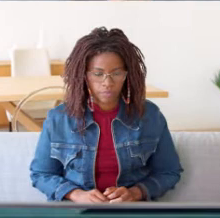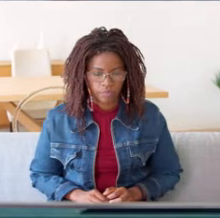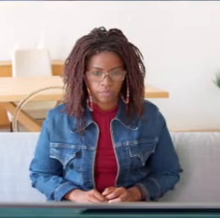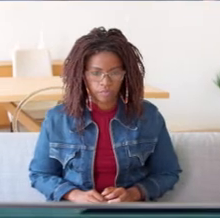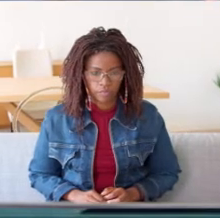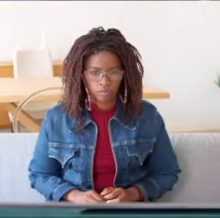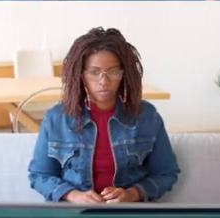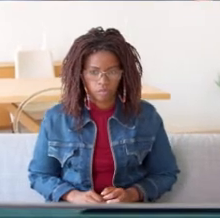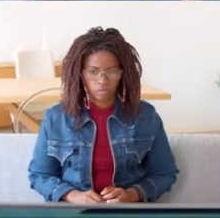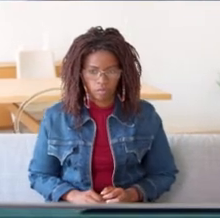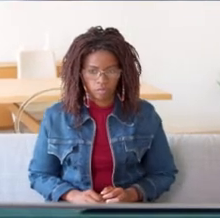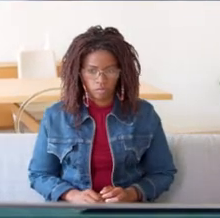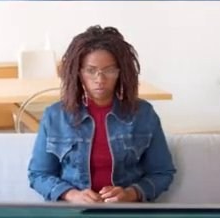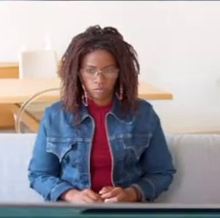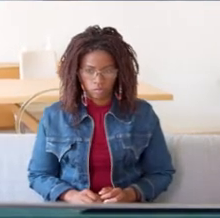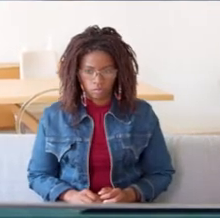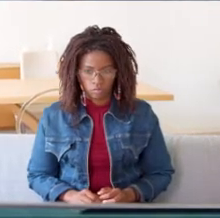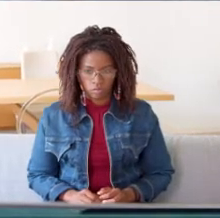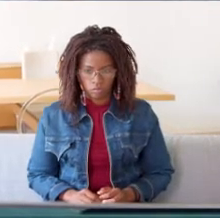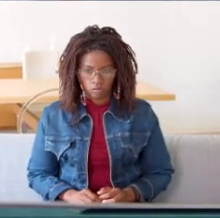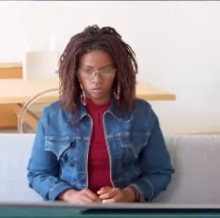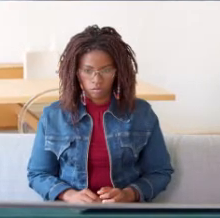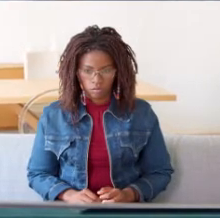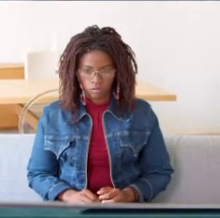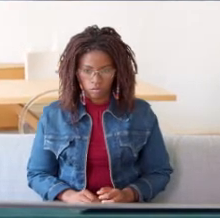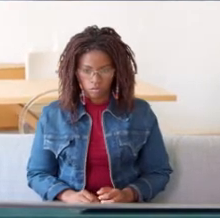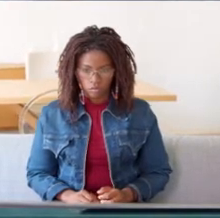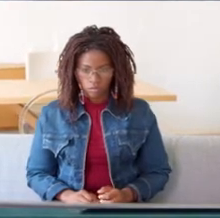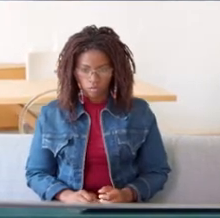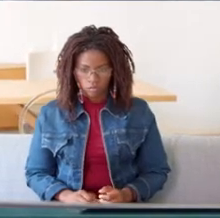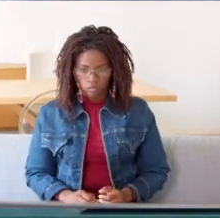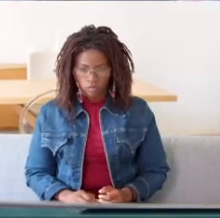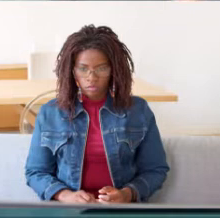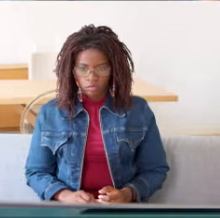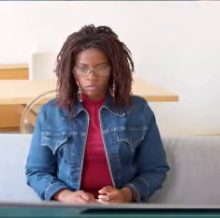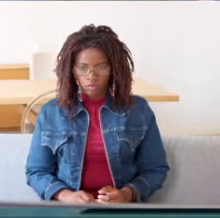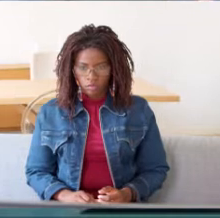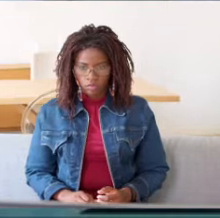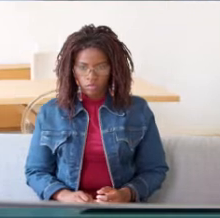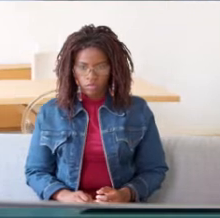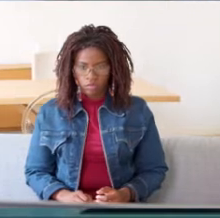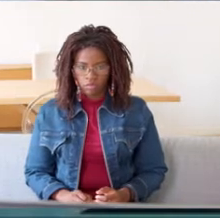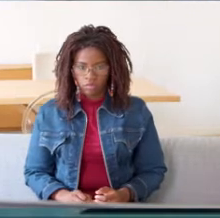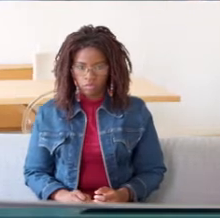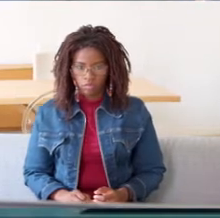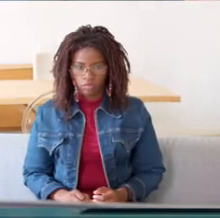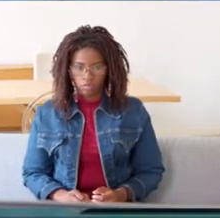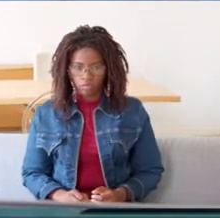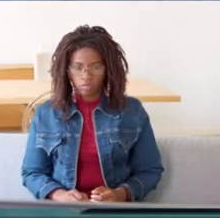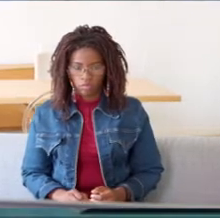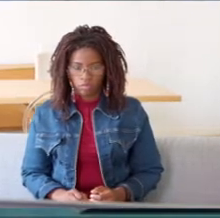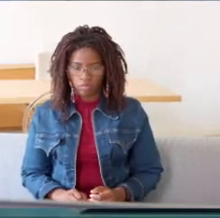é verificado se as E aí o que acontece por um europeu acho que ele pensar é o Fluminense é um clássico Mas tudo bem eu vou fazer experiências que eu quero